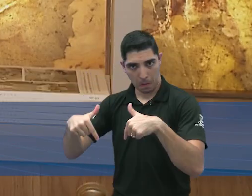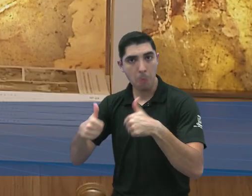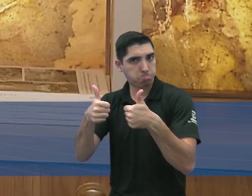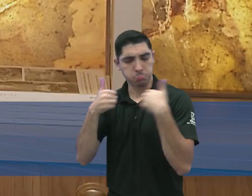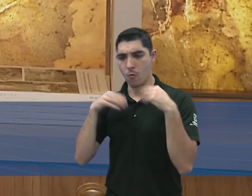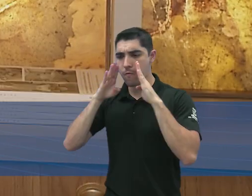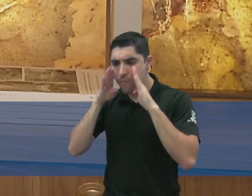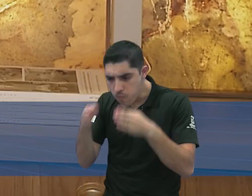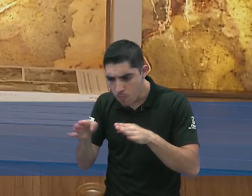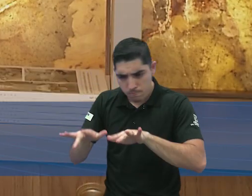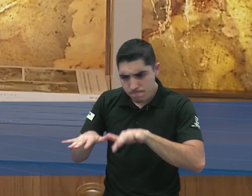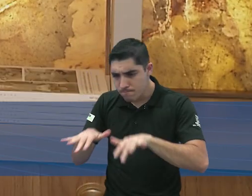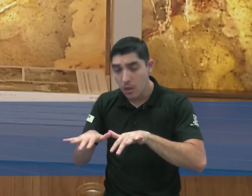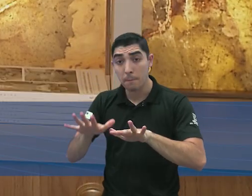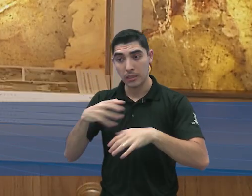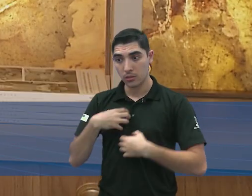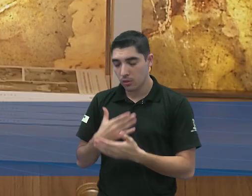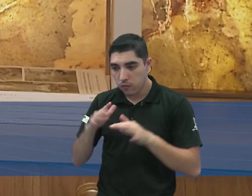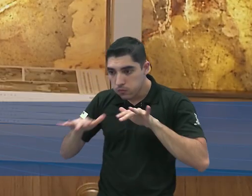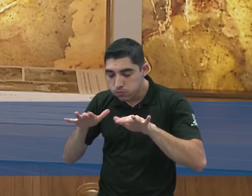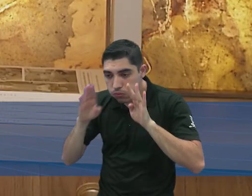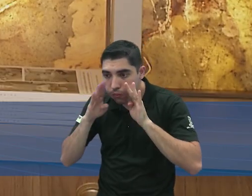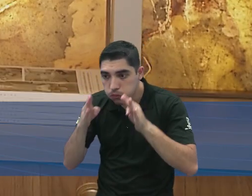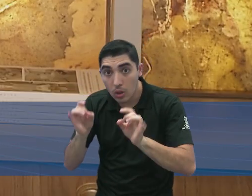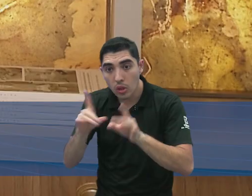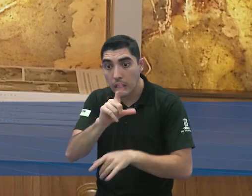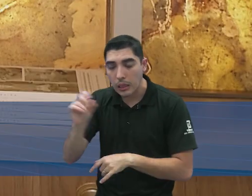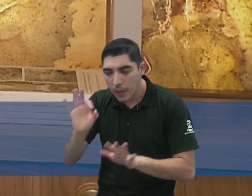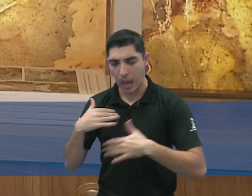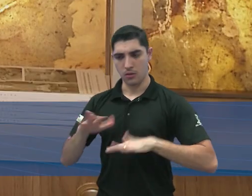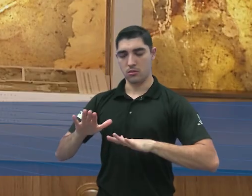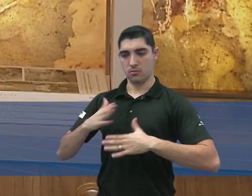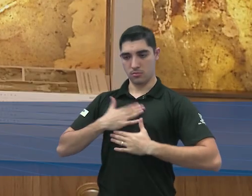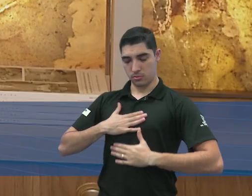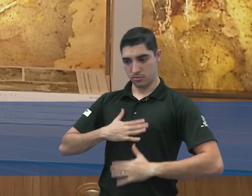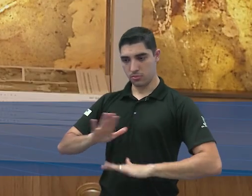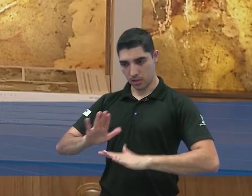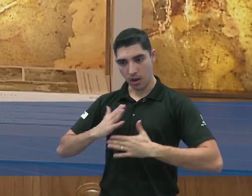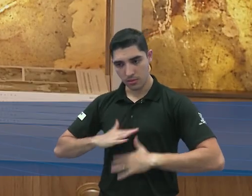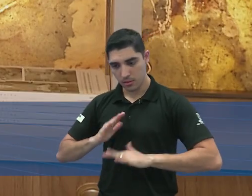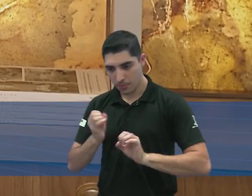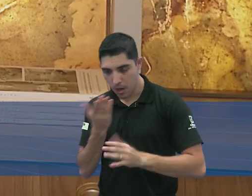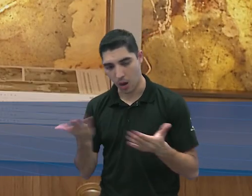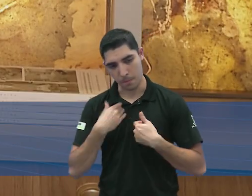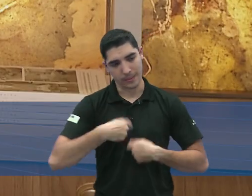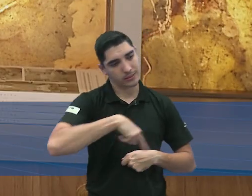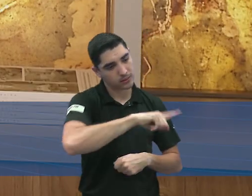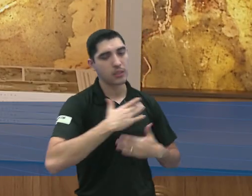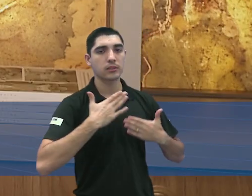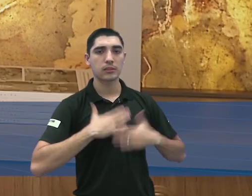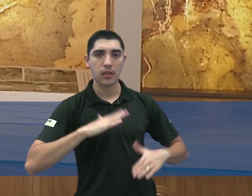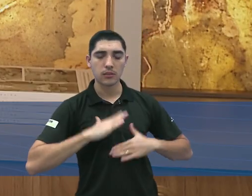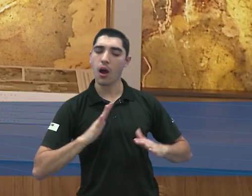muito focada, estou muito pressionada e começo a ver que aquilo está tomando conta de mim, eu paro, penso e falo, tá bom, agora é a hora de